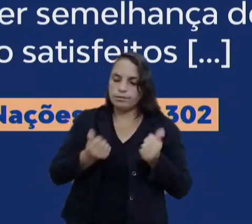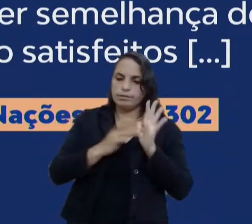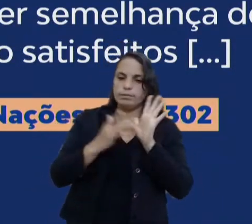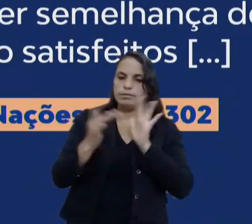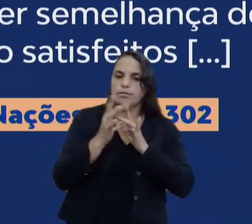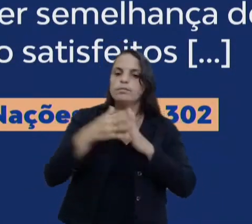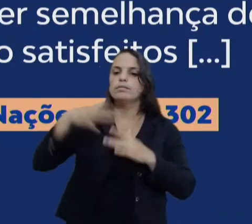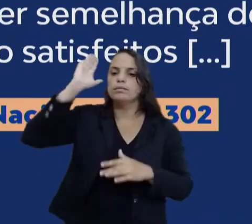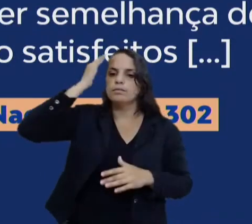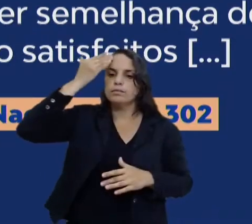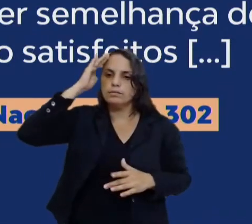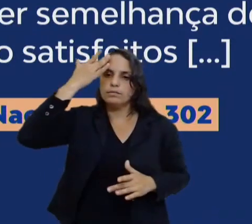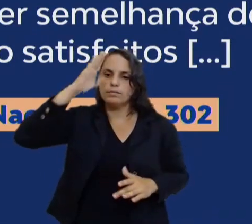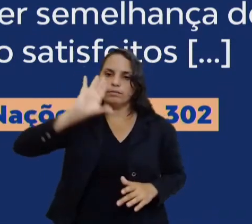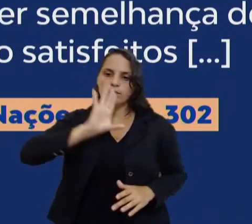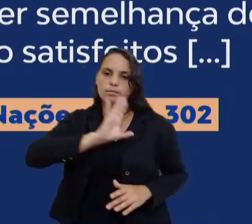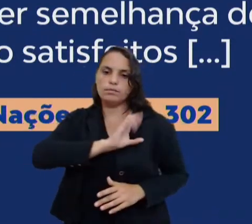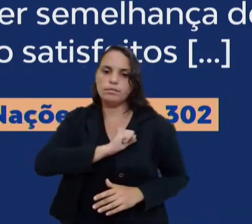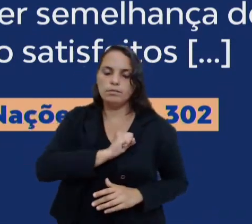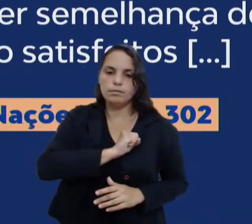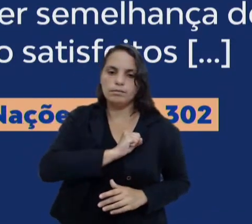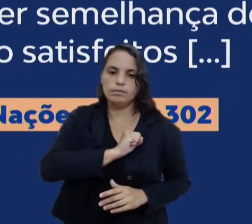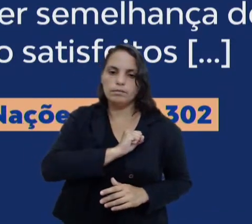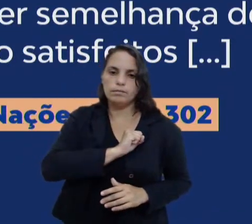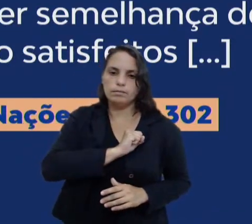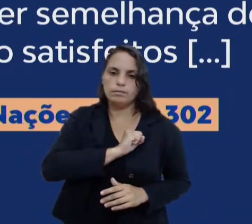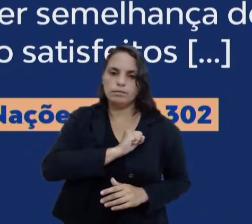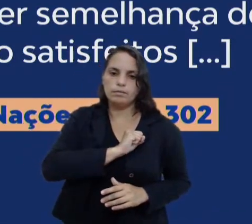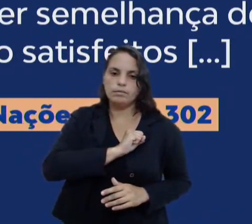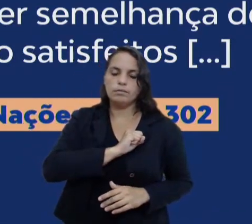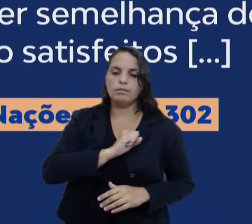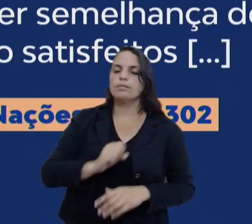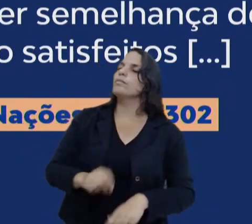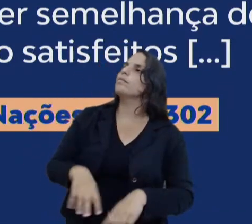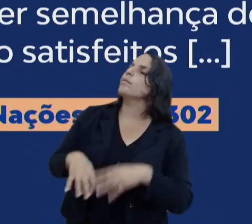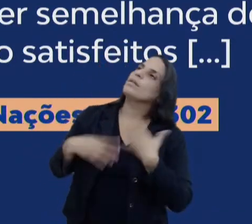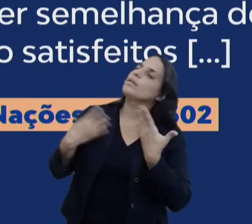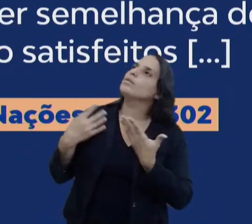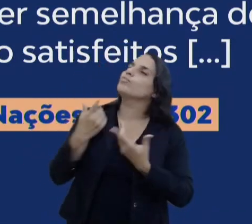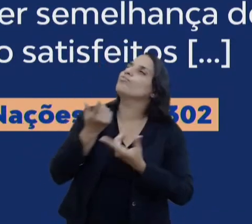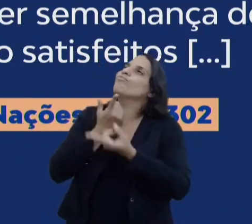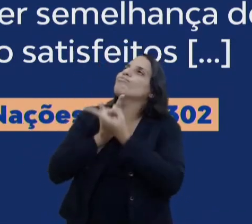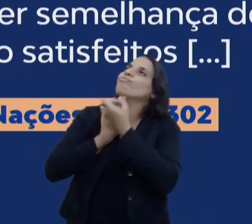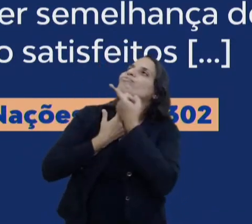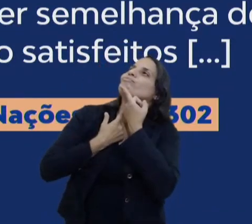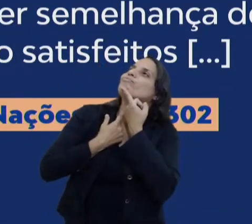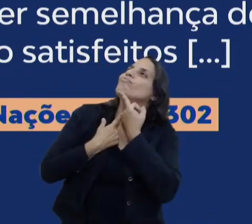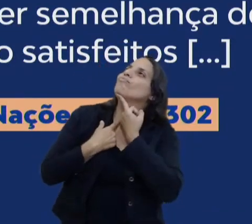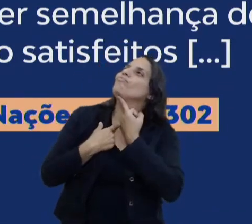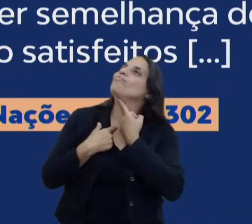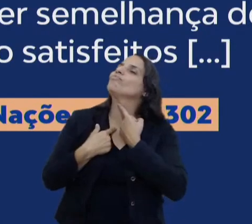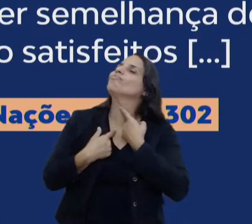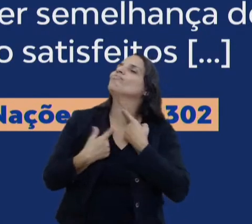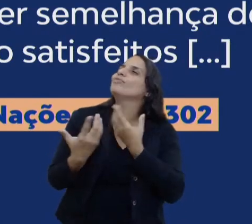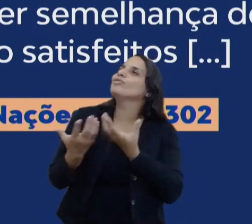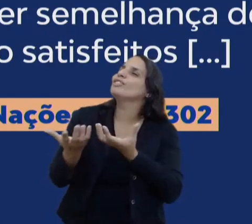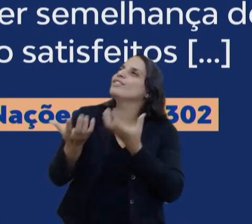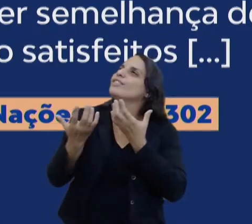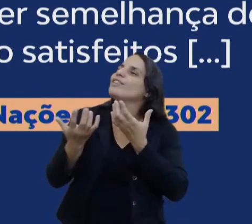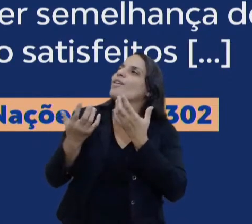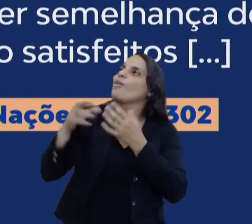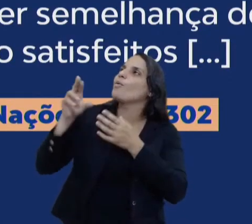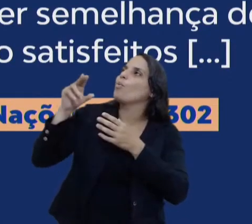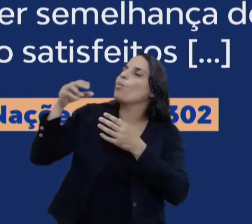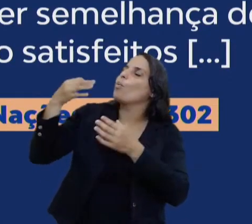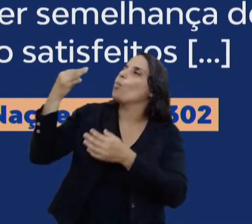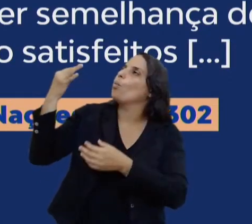amor. Todos quantos anseiam ter semelhança de caráter com